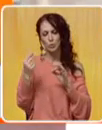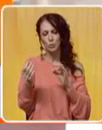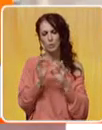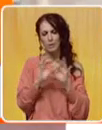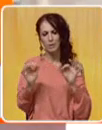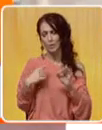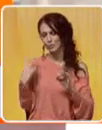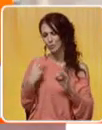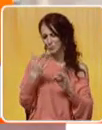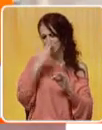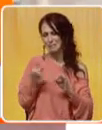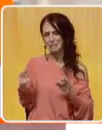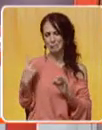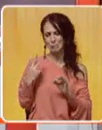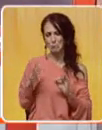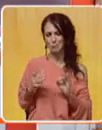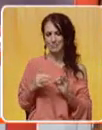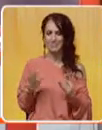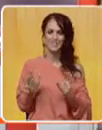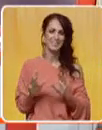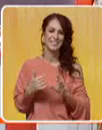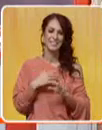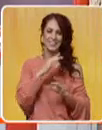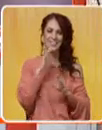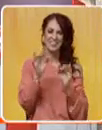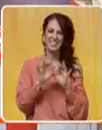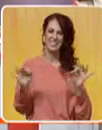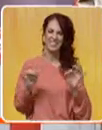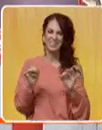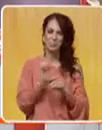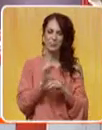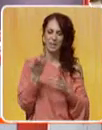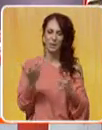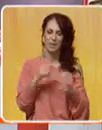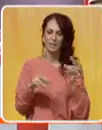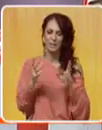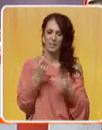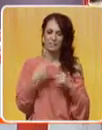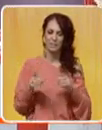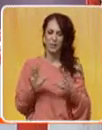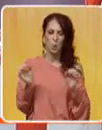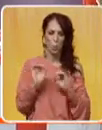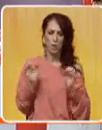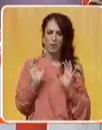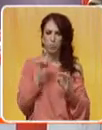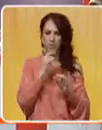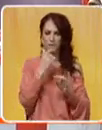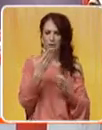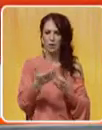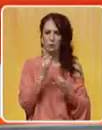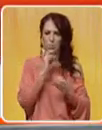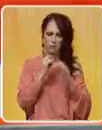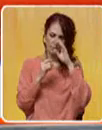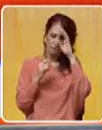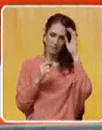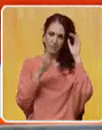mais se aproxima Olha eu Ach com esta elegância até eu posso dizer eu posso dizer uma coisa agora